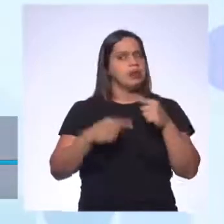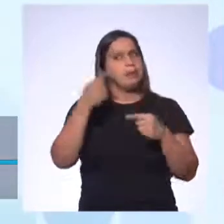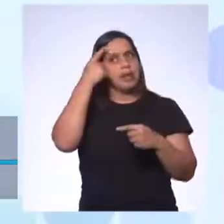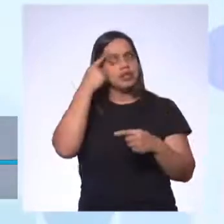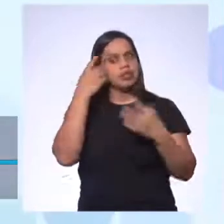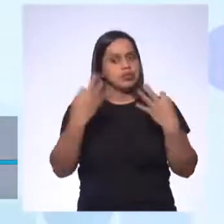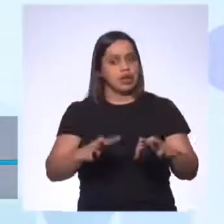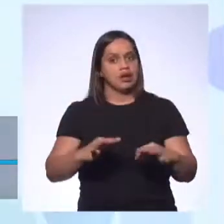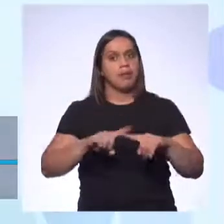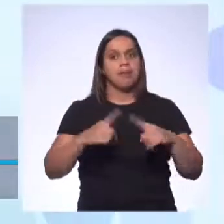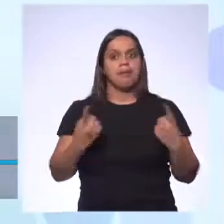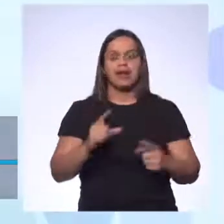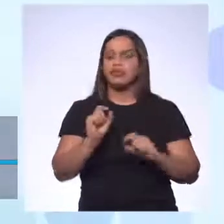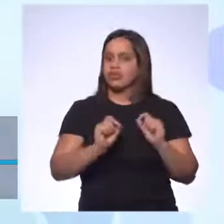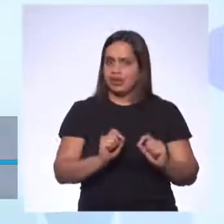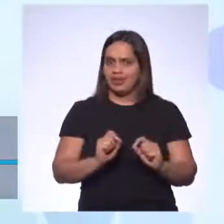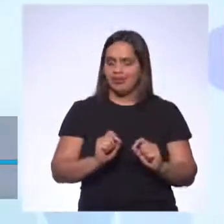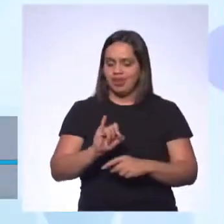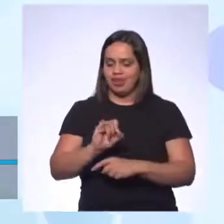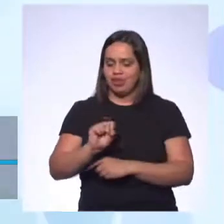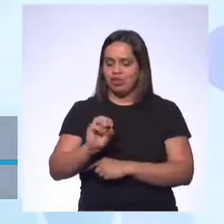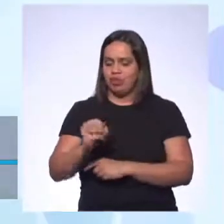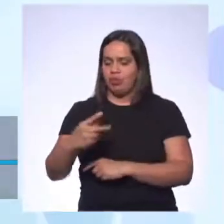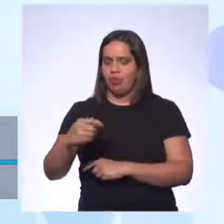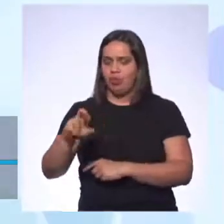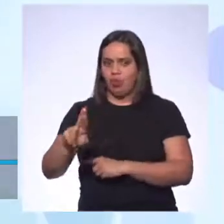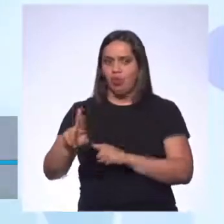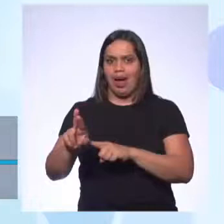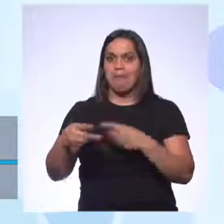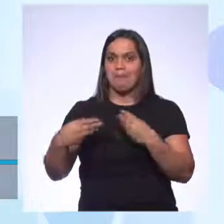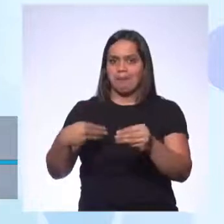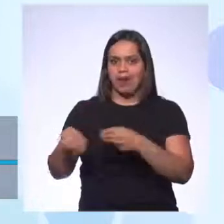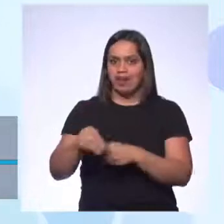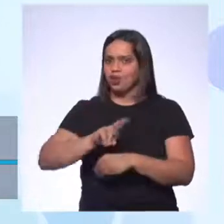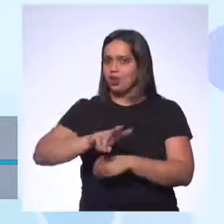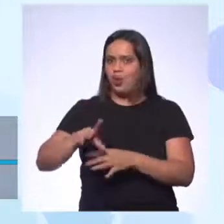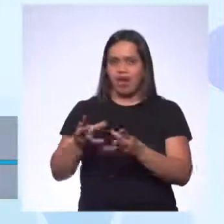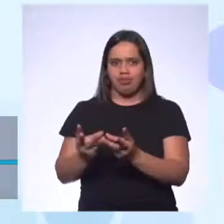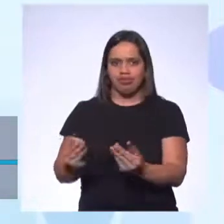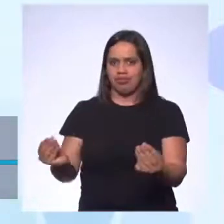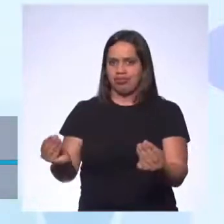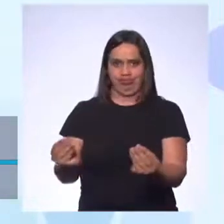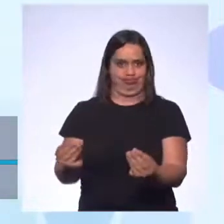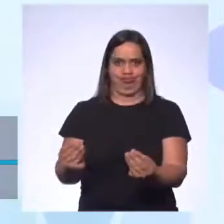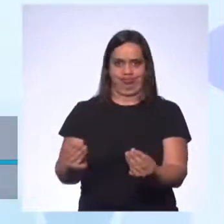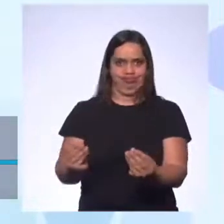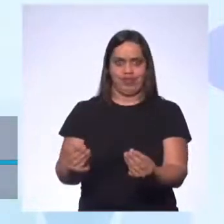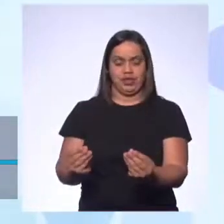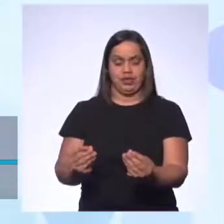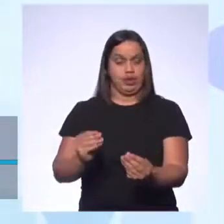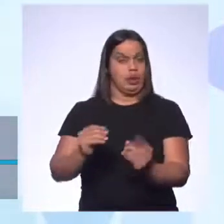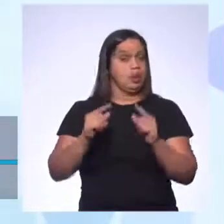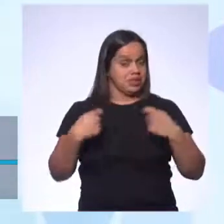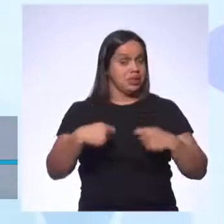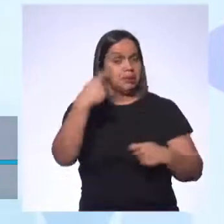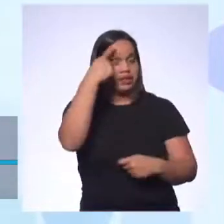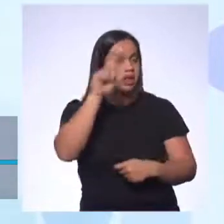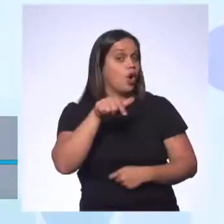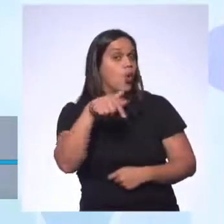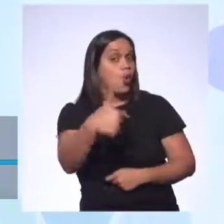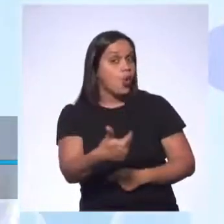o isopor também é um plástico e também não é biodegradável. Tá? Então, talvez a gente precisaria pensar numa outra